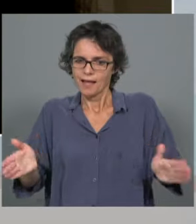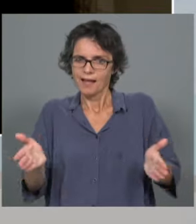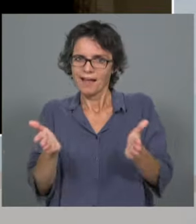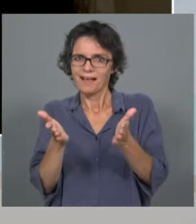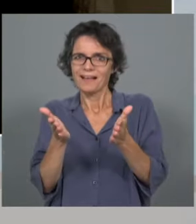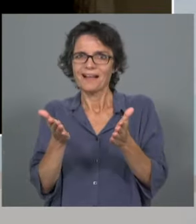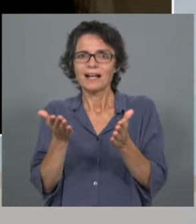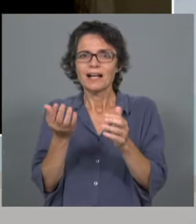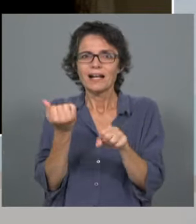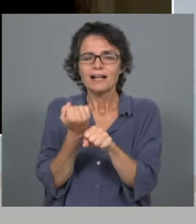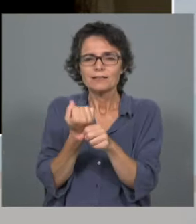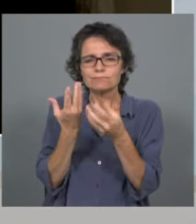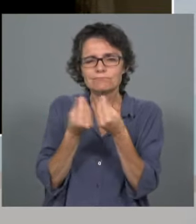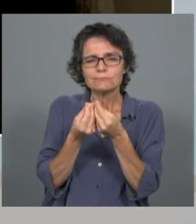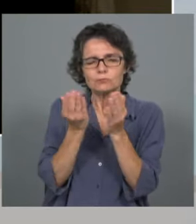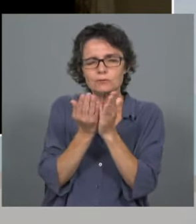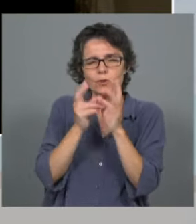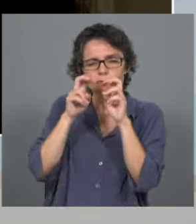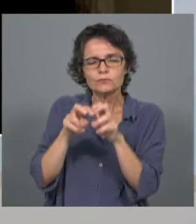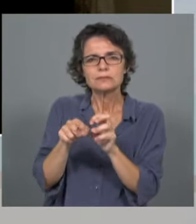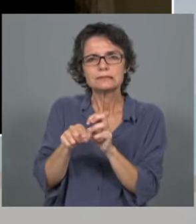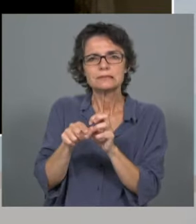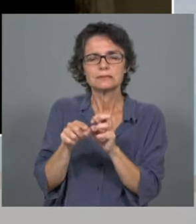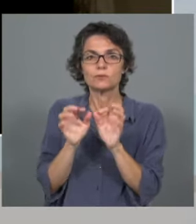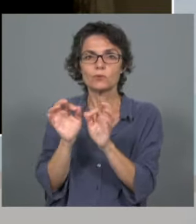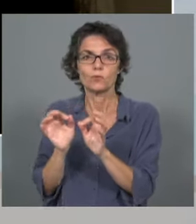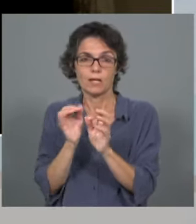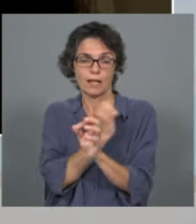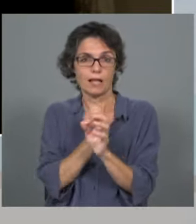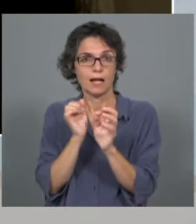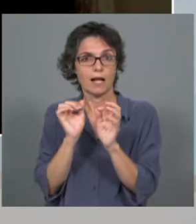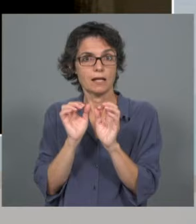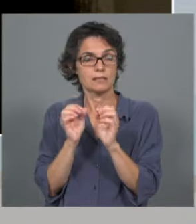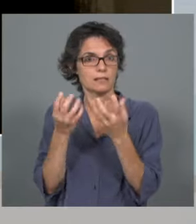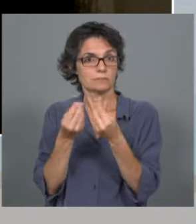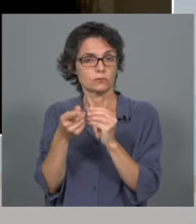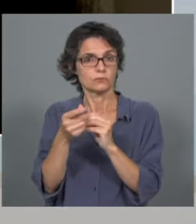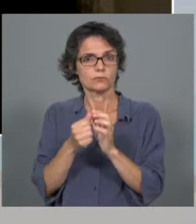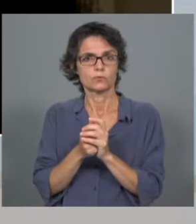desta realidade, também do cuidado da casa comum. Há muitos elementos também em